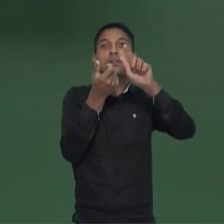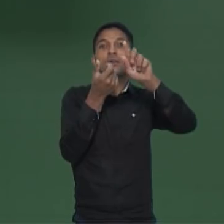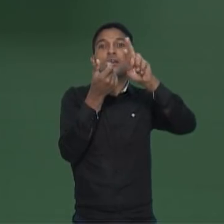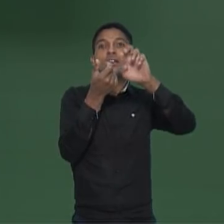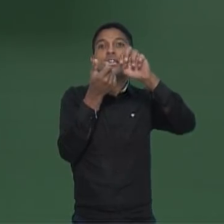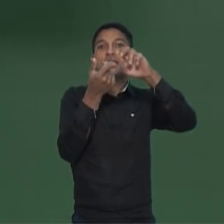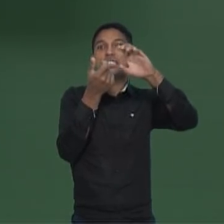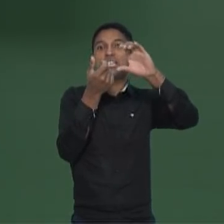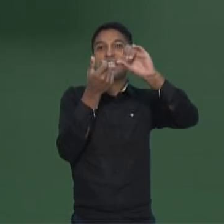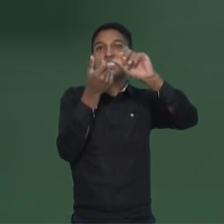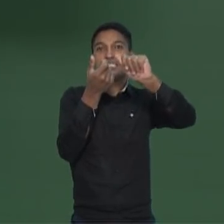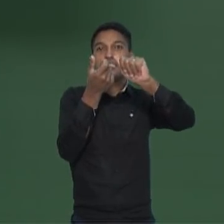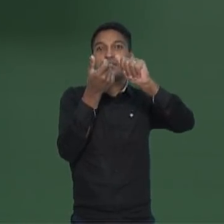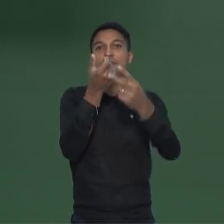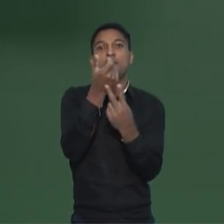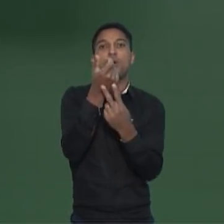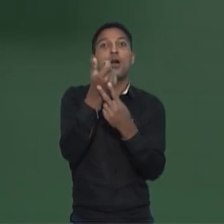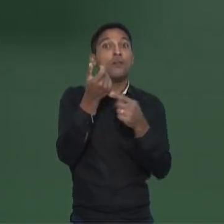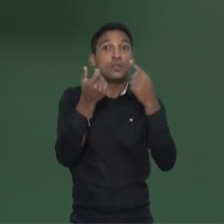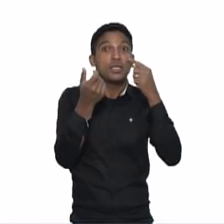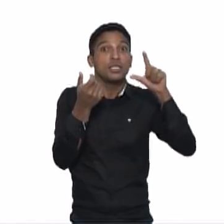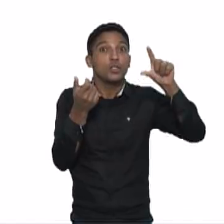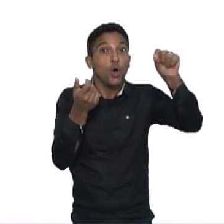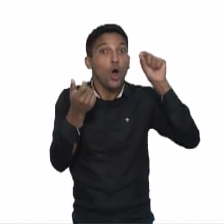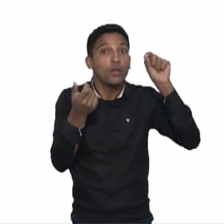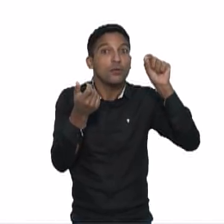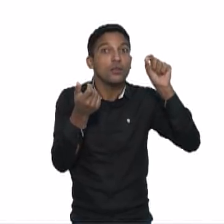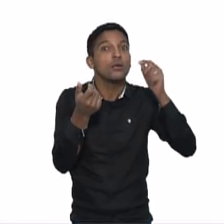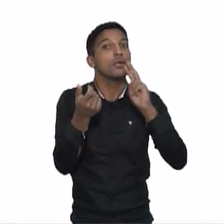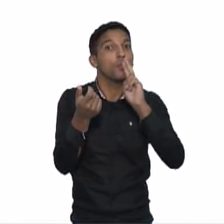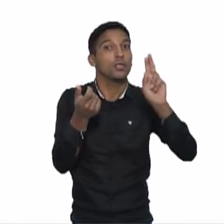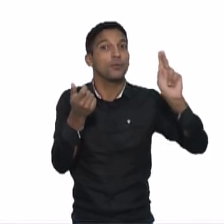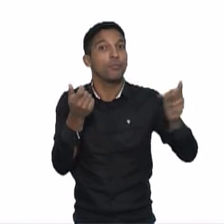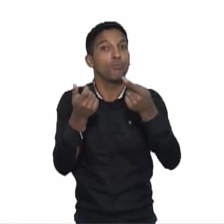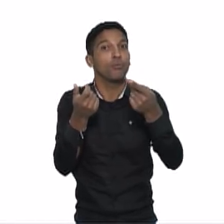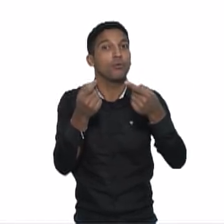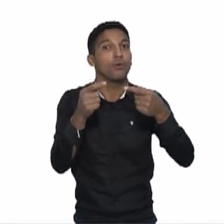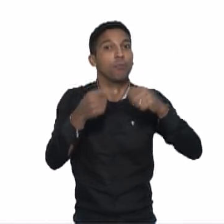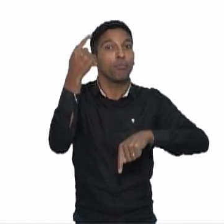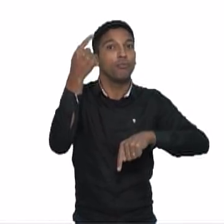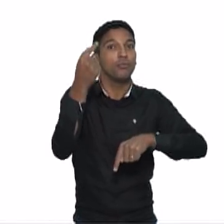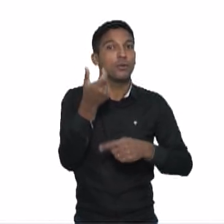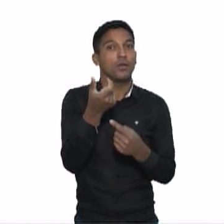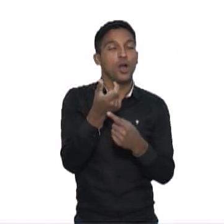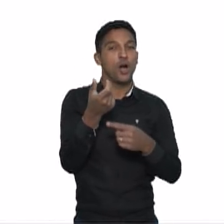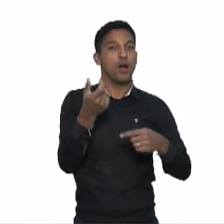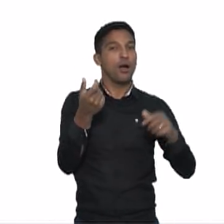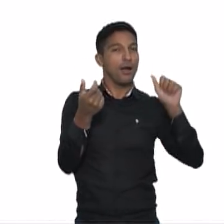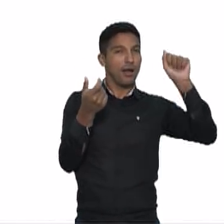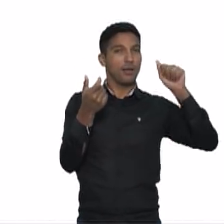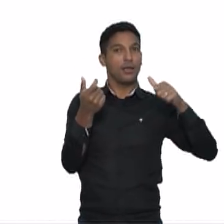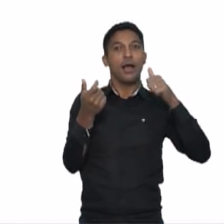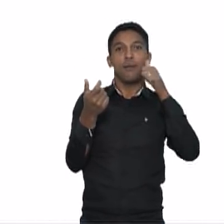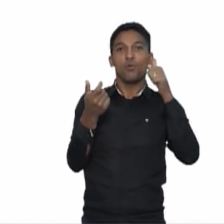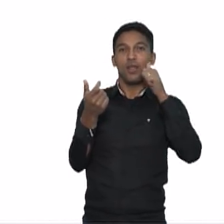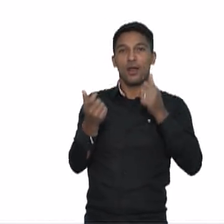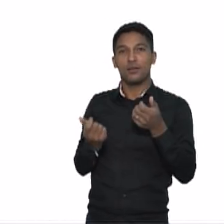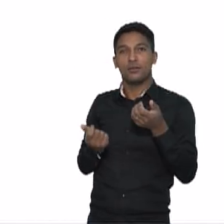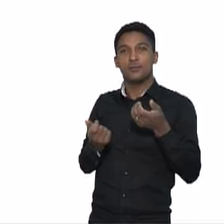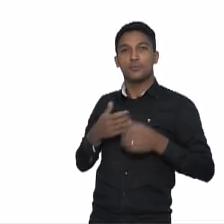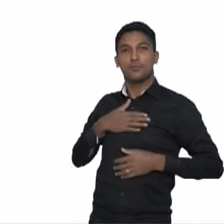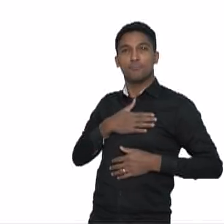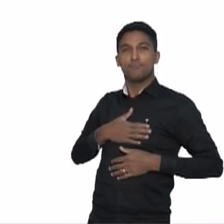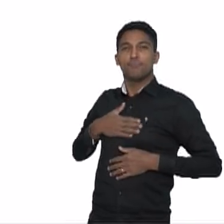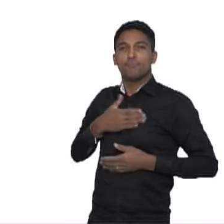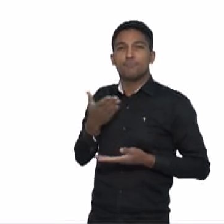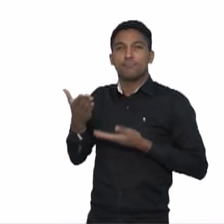é inadequada. Letra A mulher agradava o filho. Letra B, o desempenho do